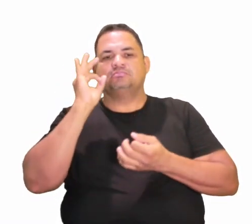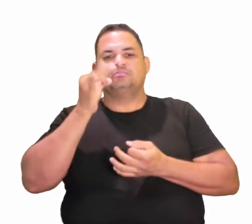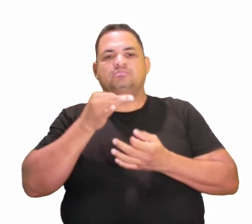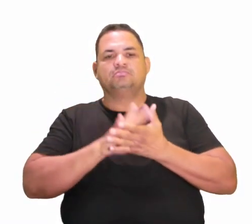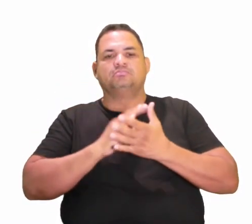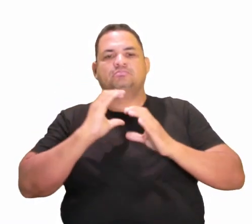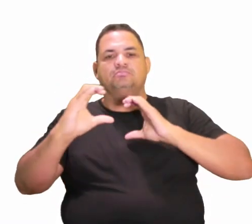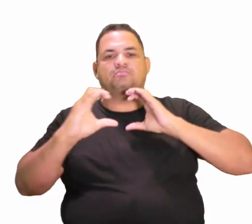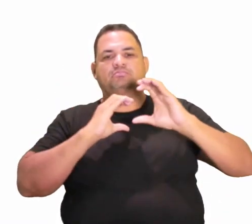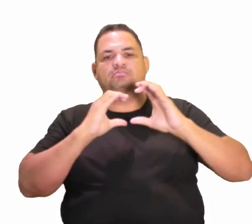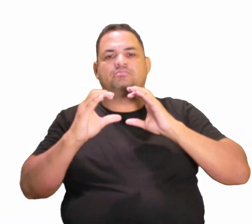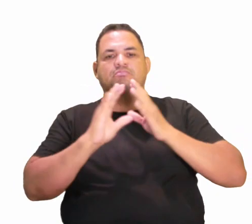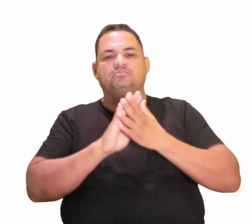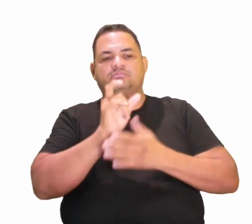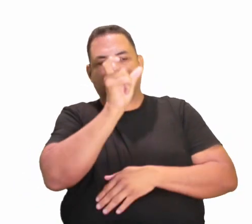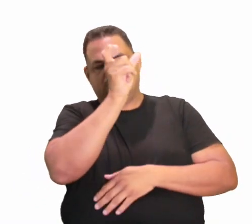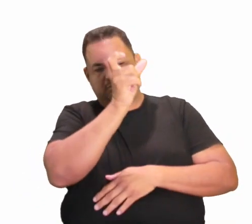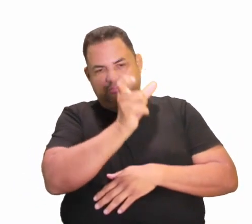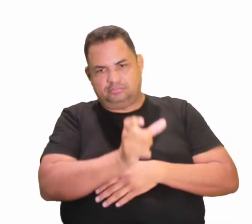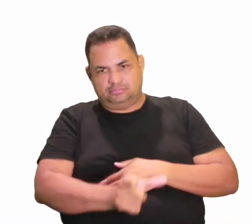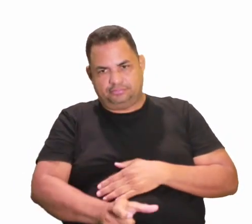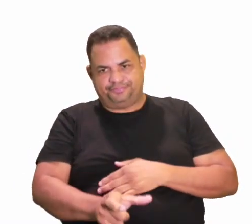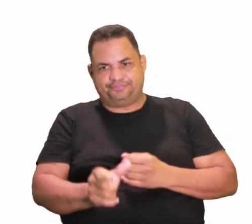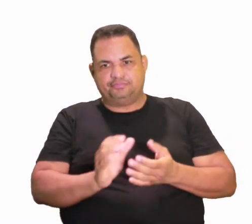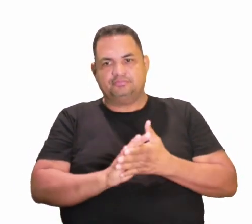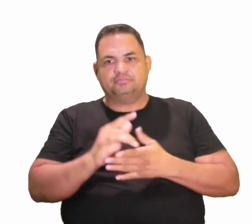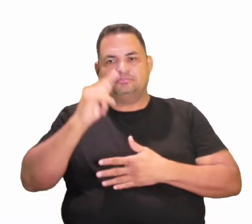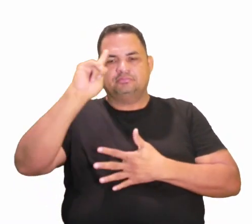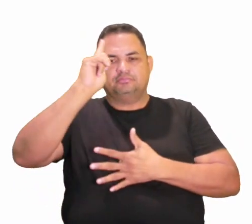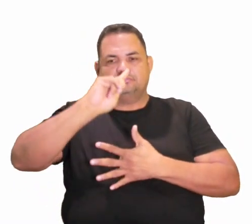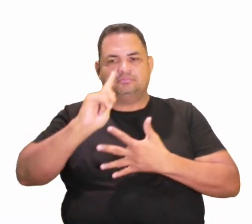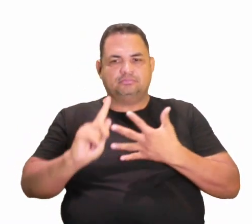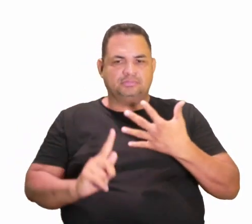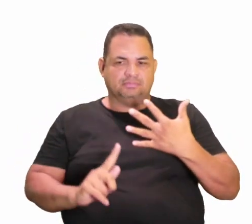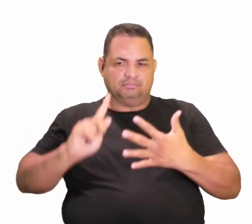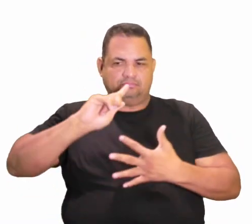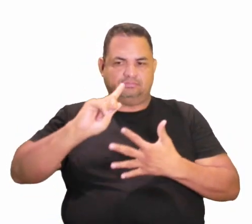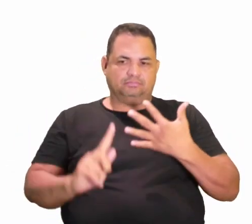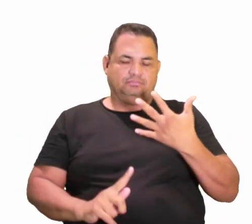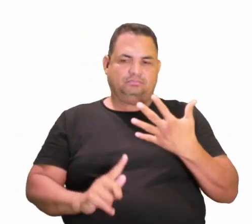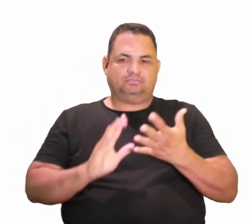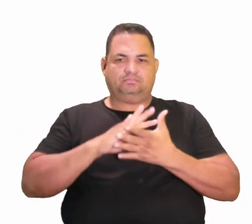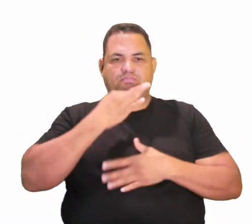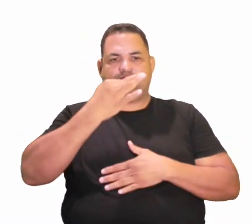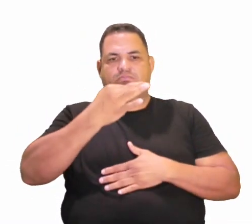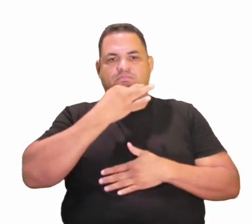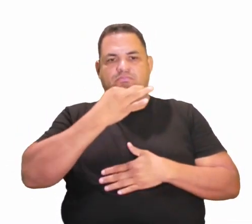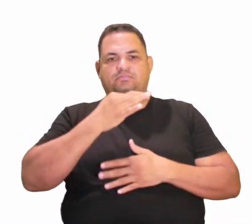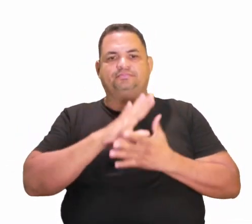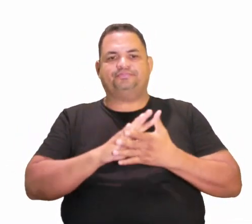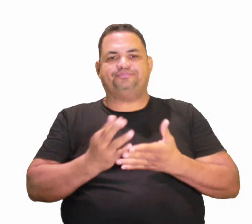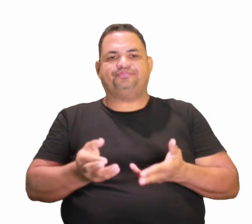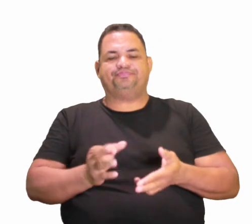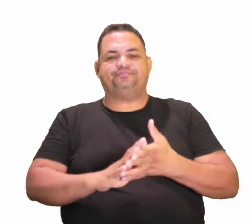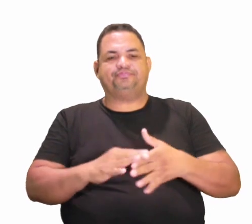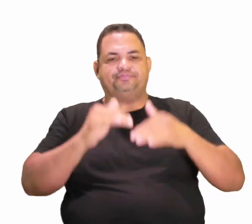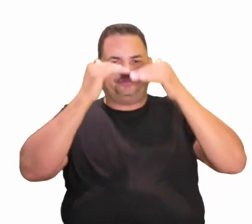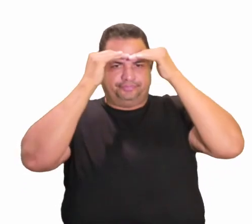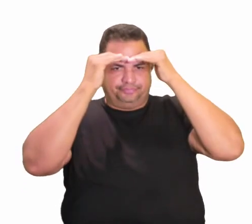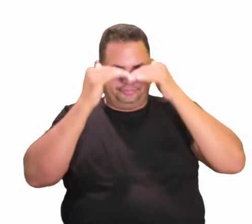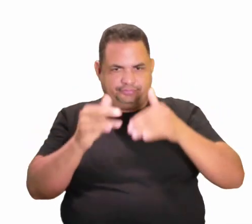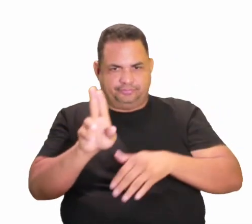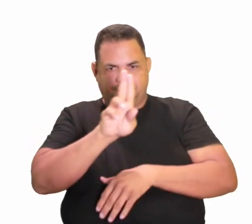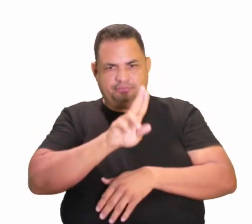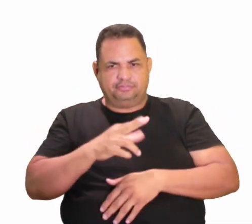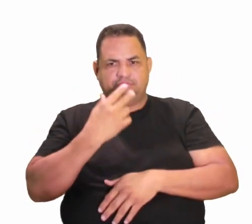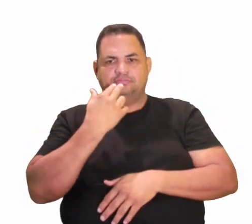comunicativa, aos interlocutor ou interlocutores e ao gênero do discurso, respeitando os usos